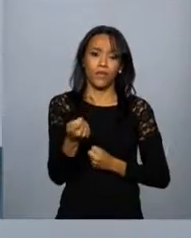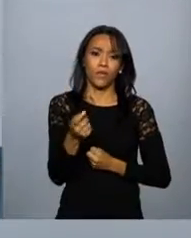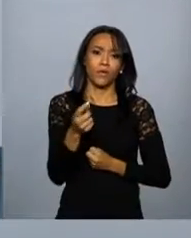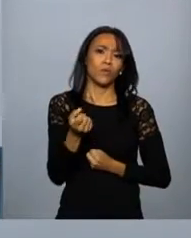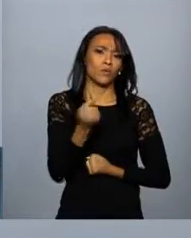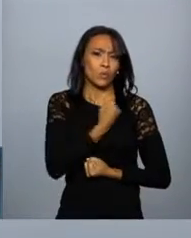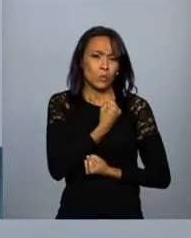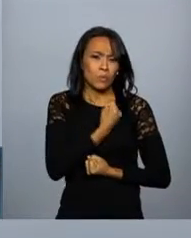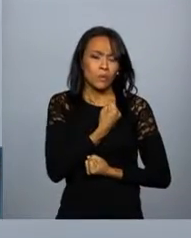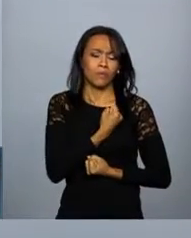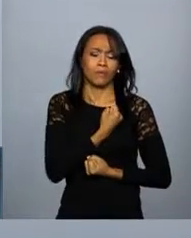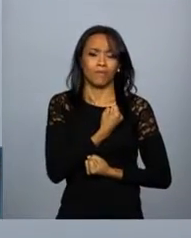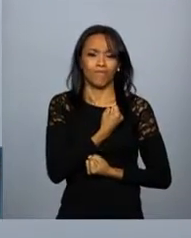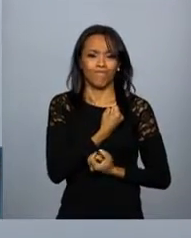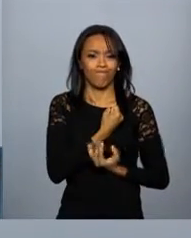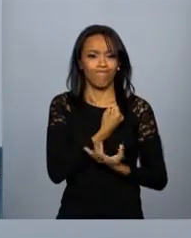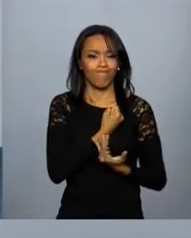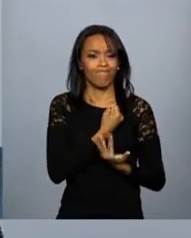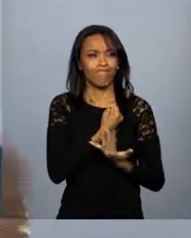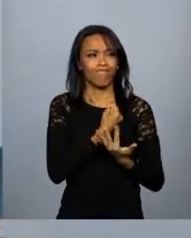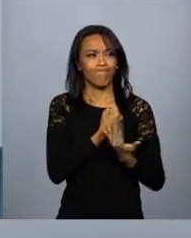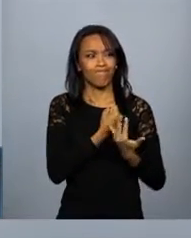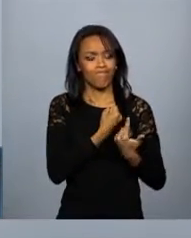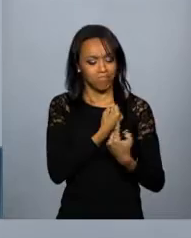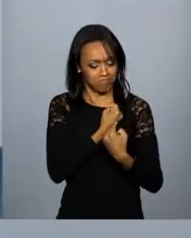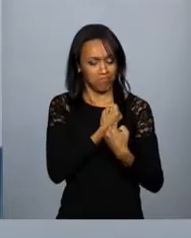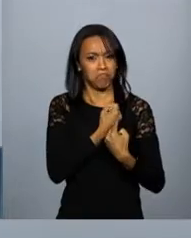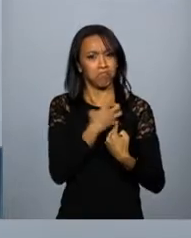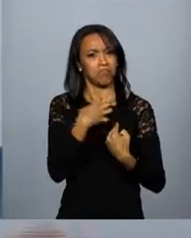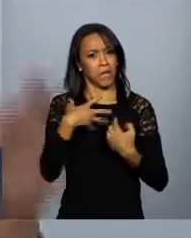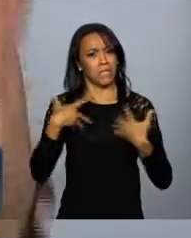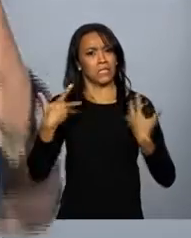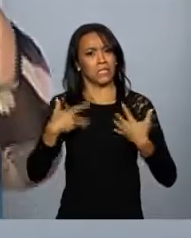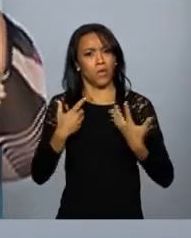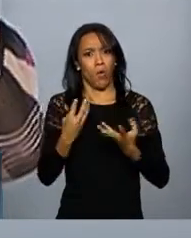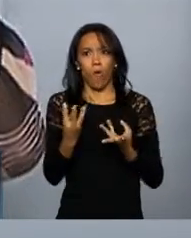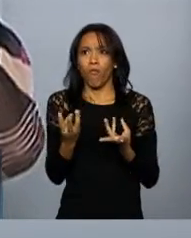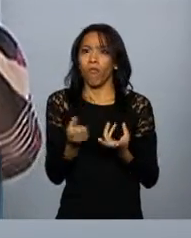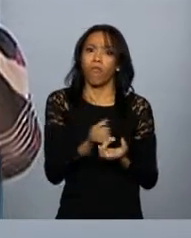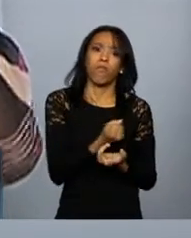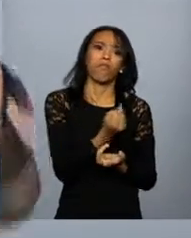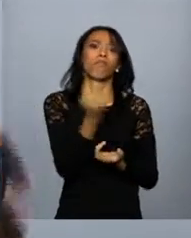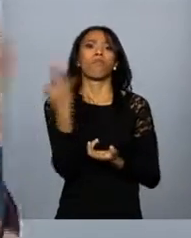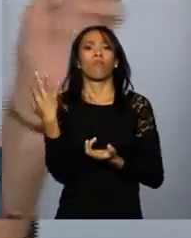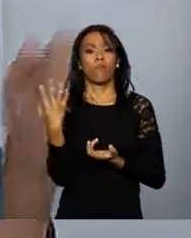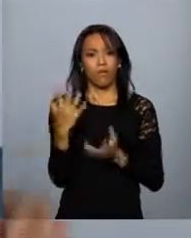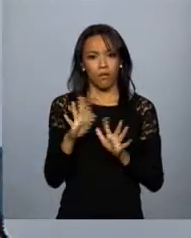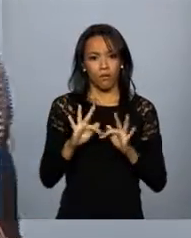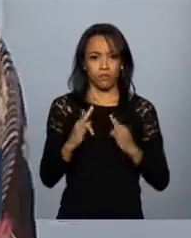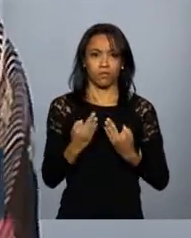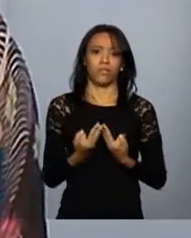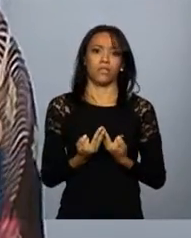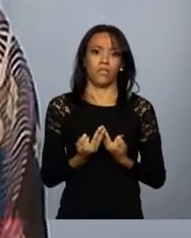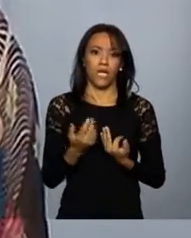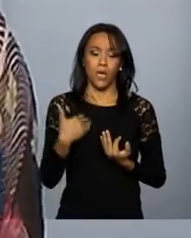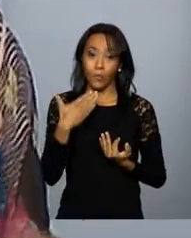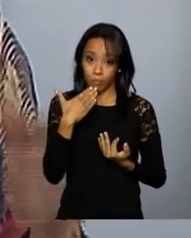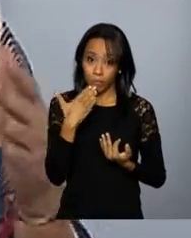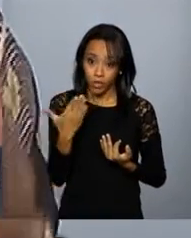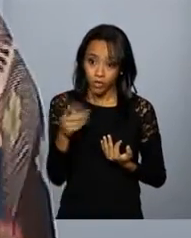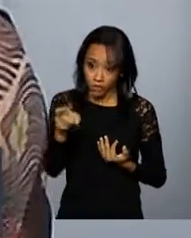que sempre me dá muita alegria. Eu pedi para eles fazerem uma